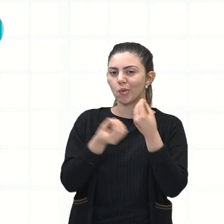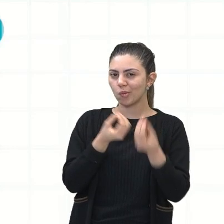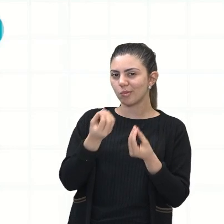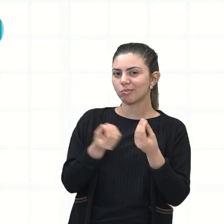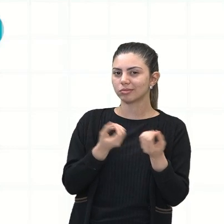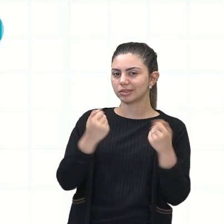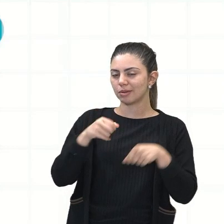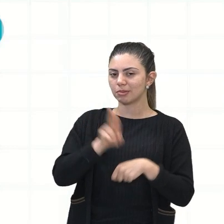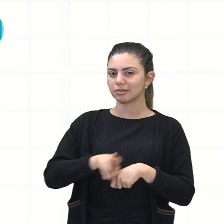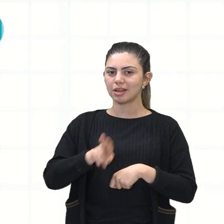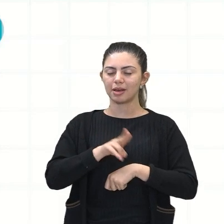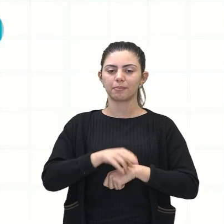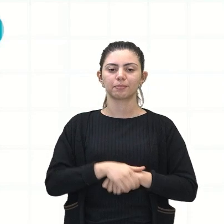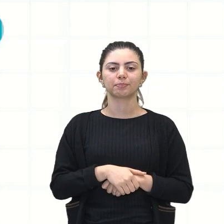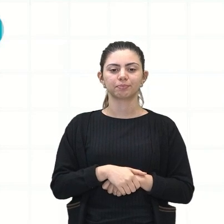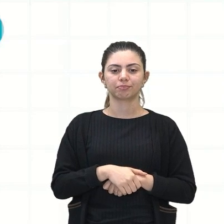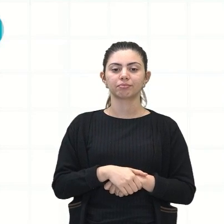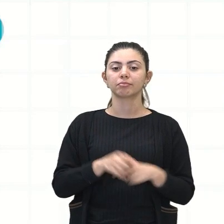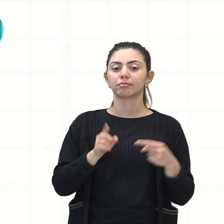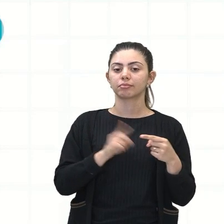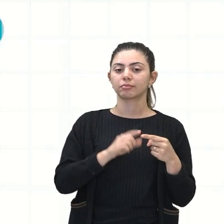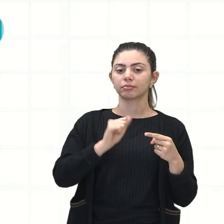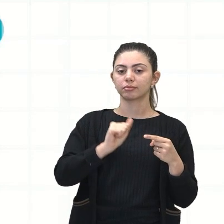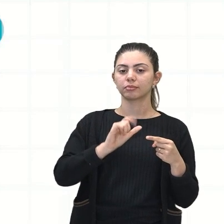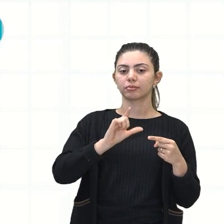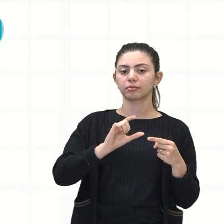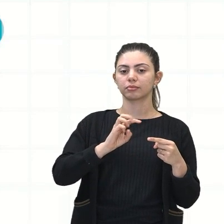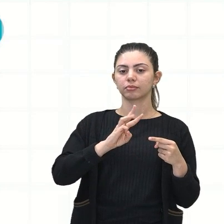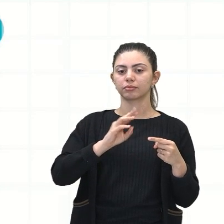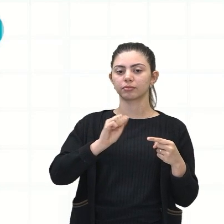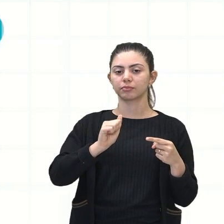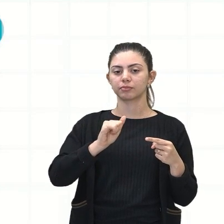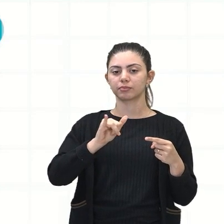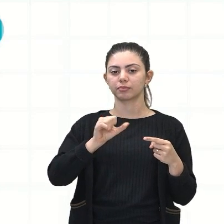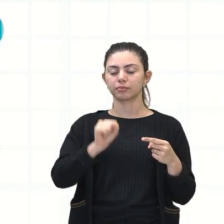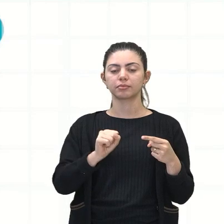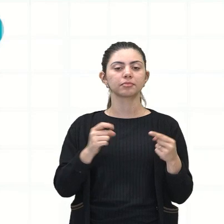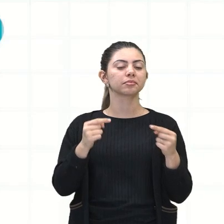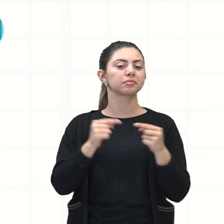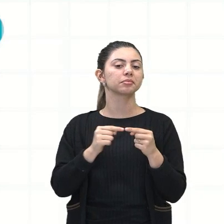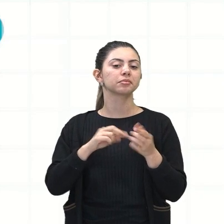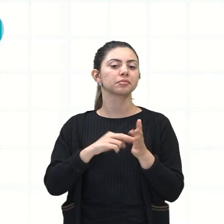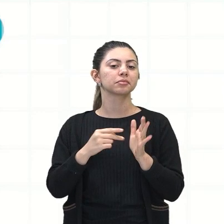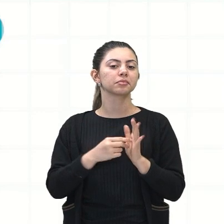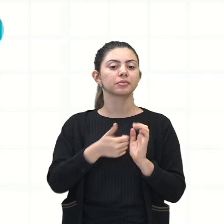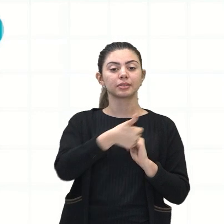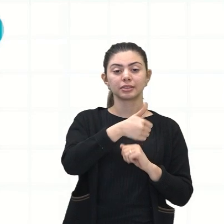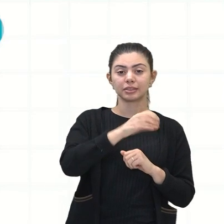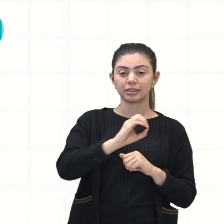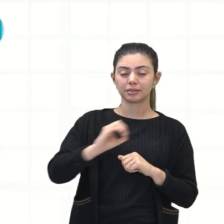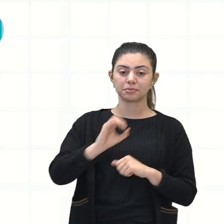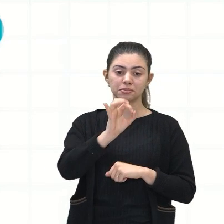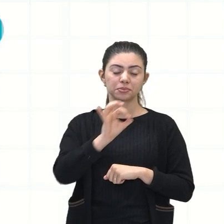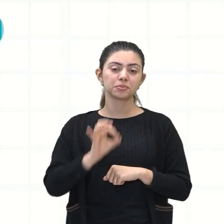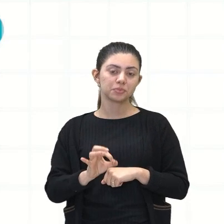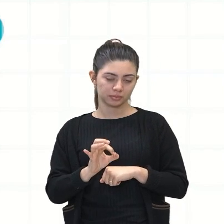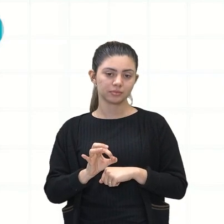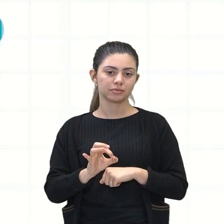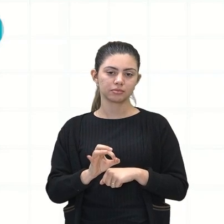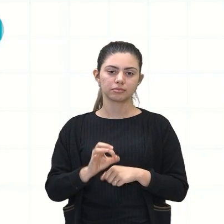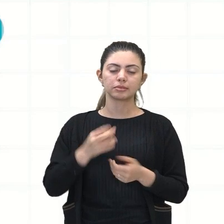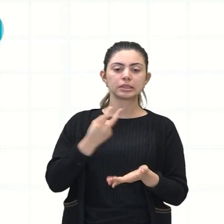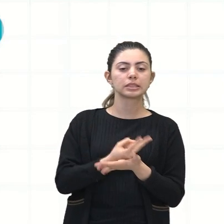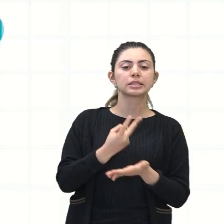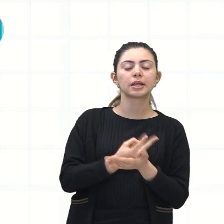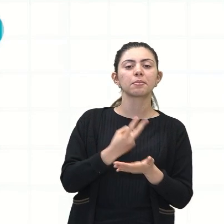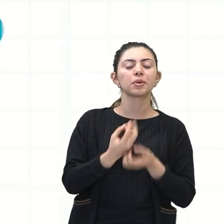funciona. Então, always, quando eu falo que é always, eu estou dizendo que é 100% das vezes eu estou